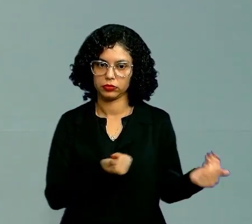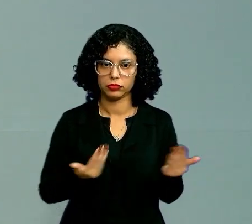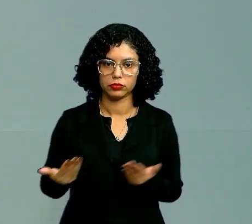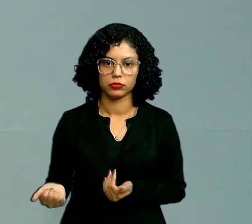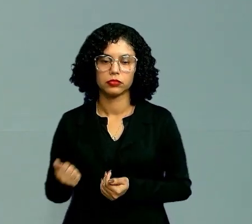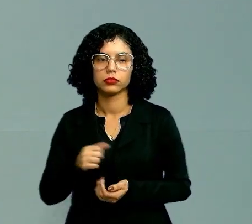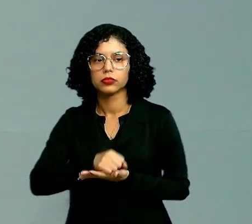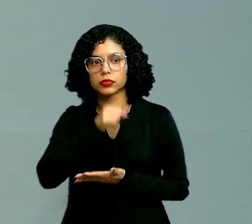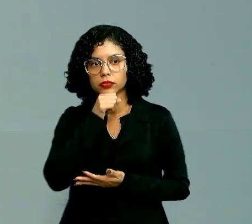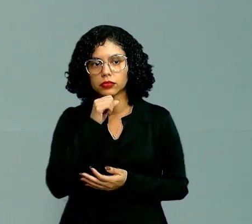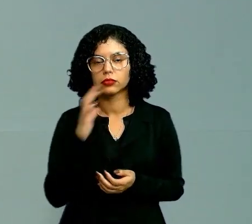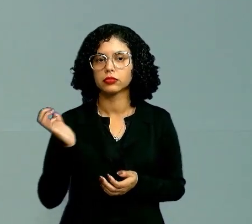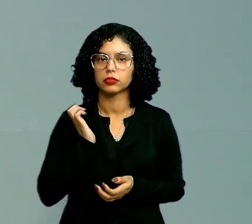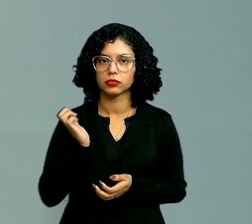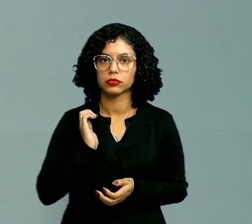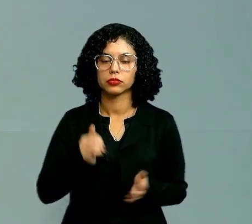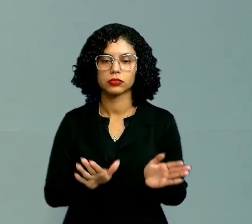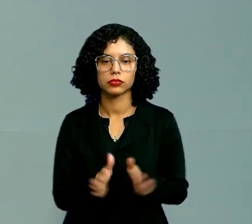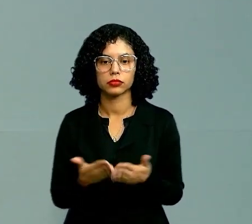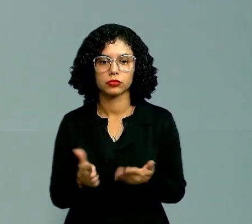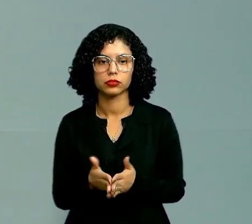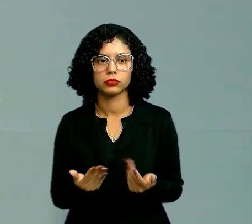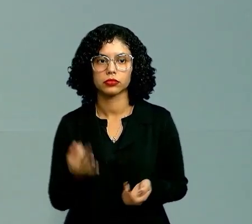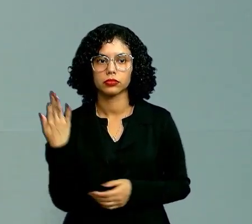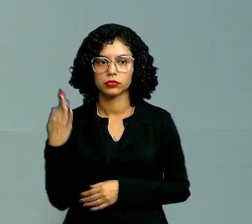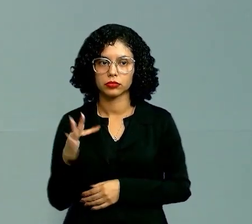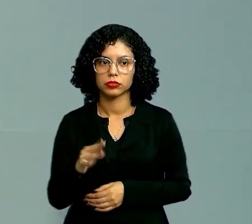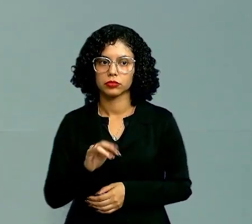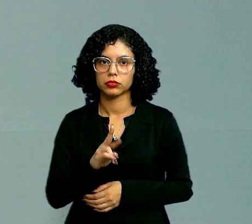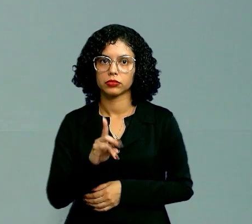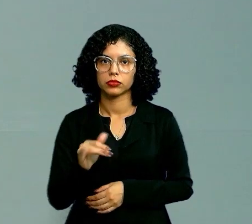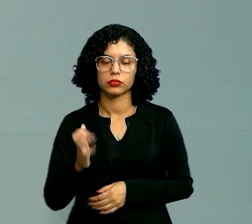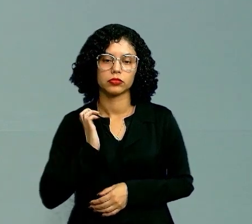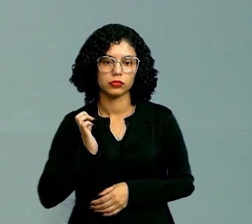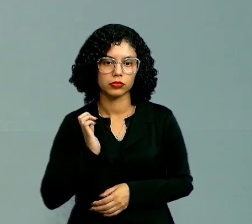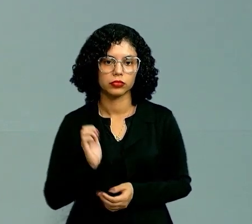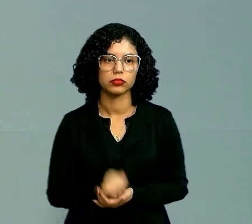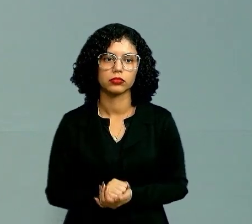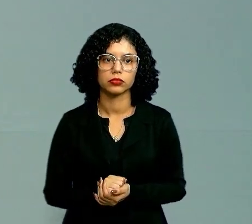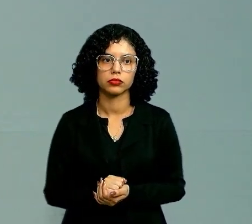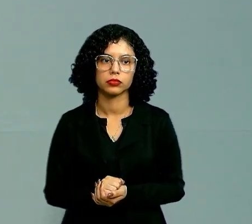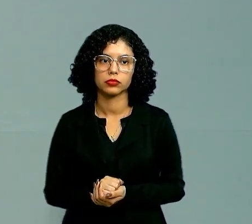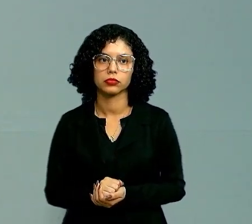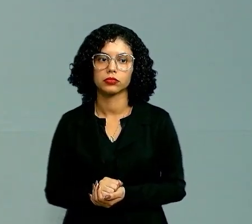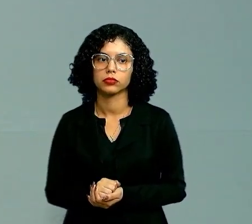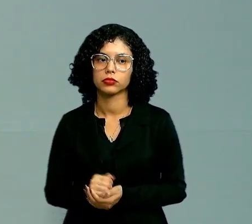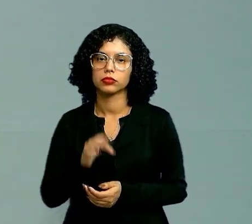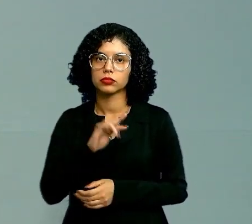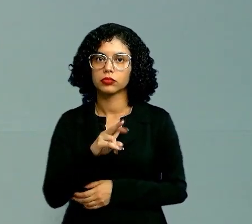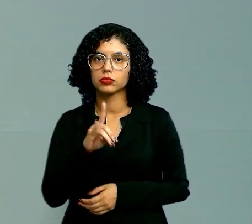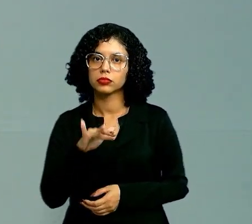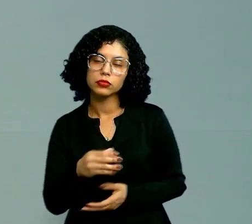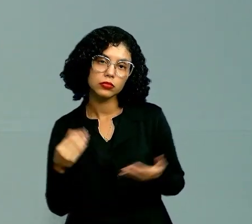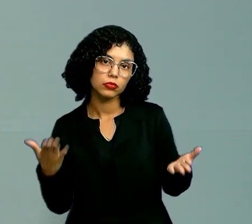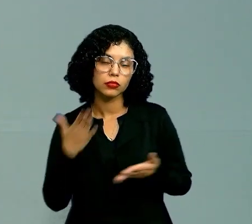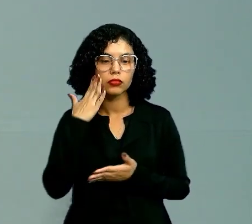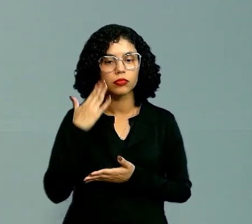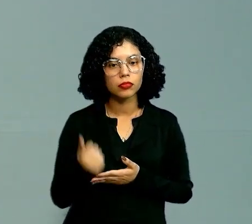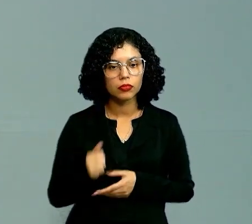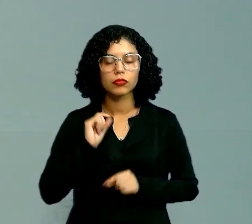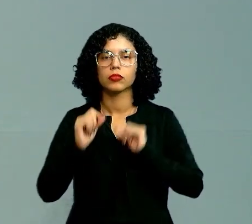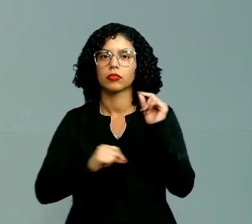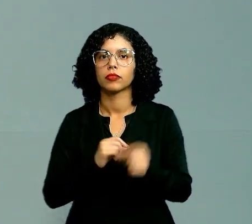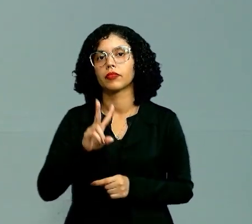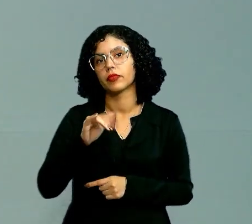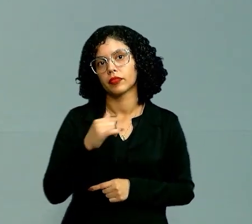consolo pro velho riqueza pro pobre e Adorno pro rico ou seja serve de enfit pro rico então a sabedoria é o